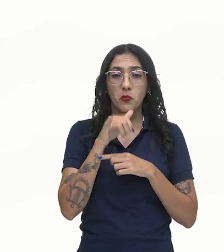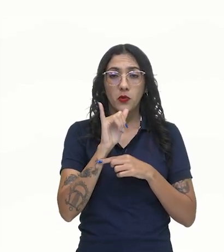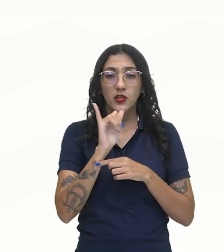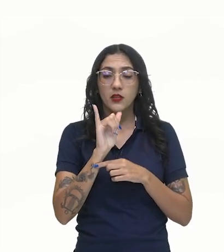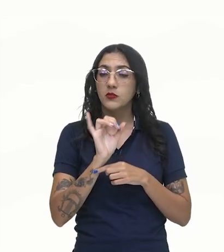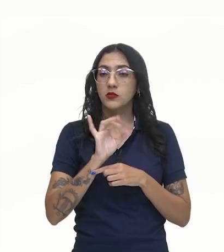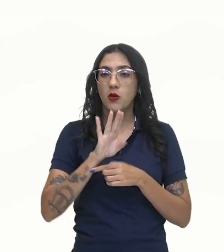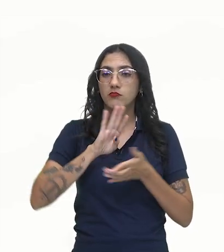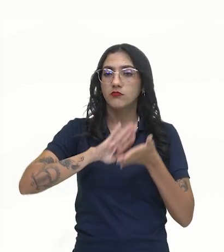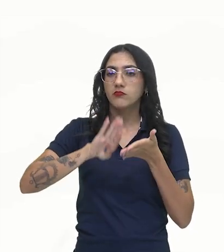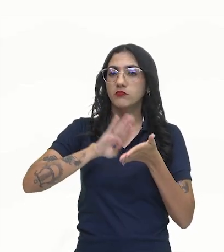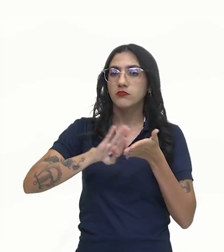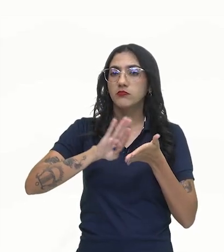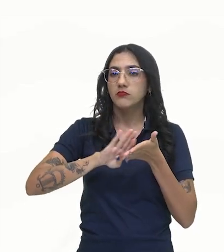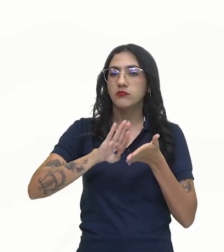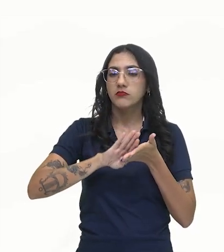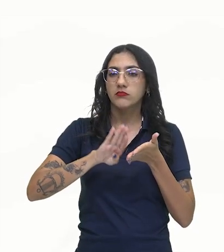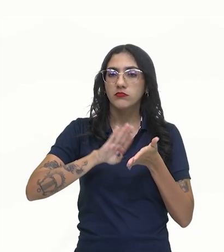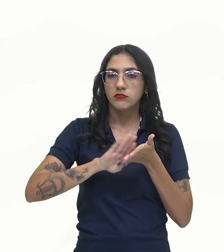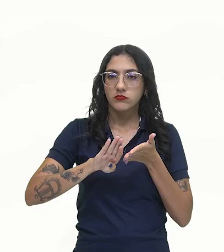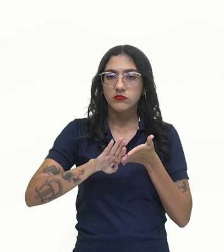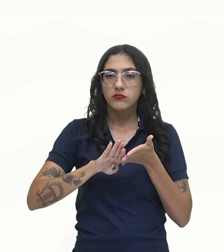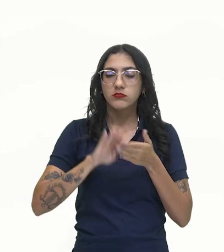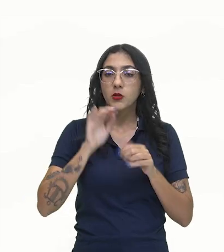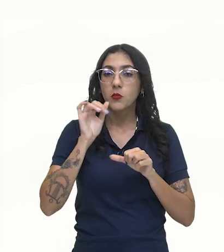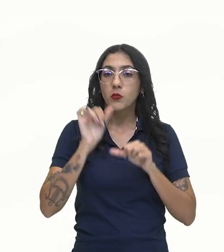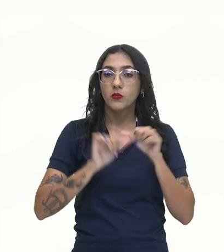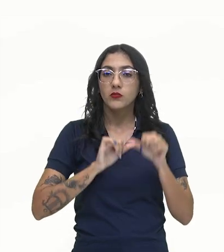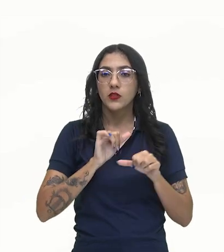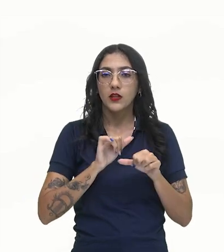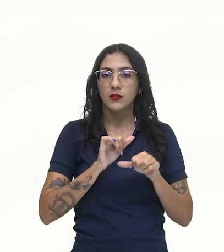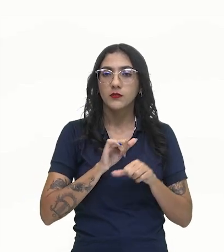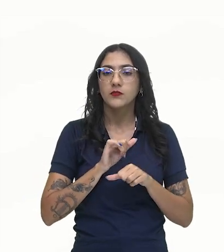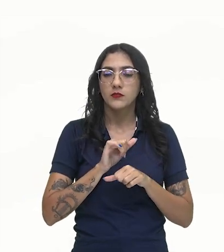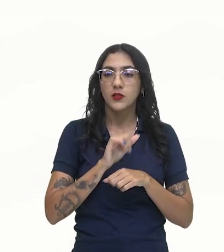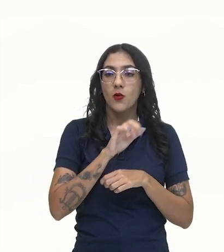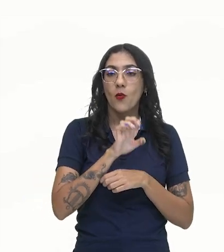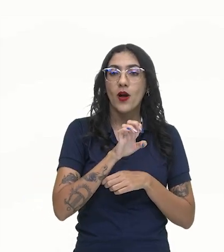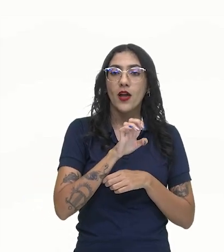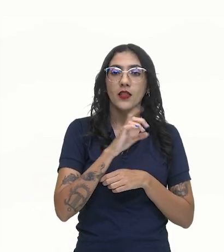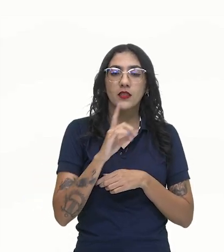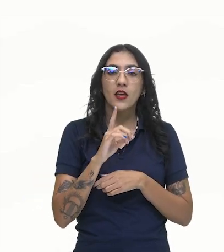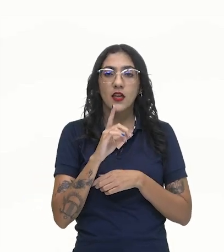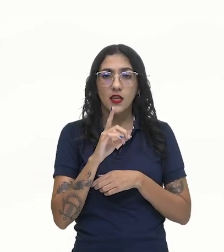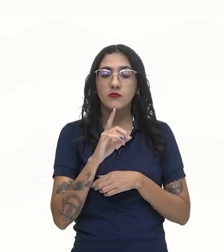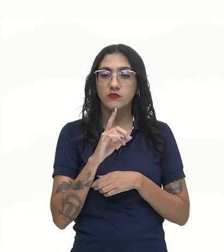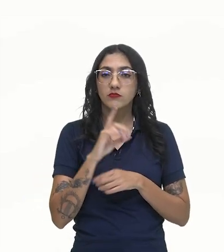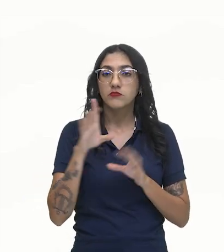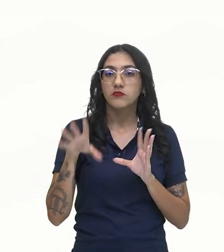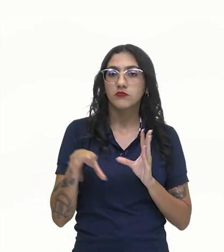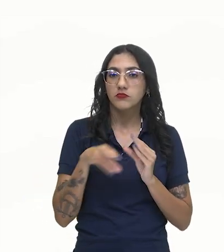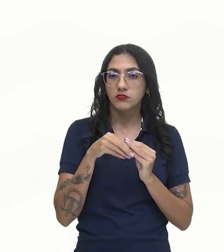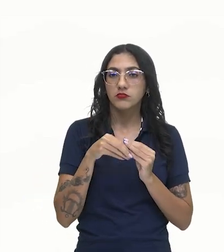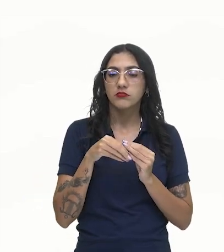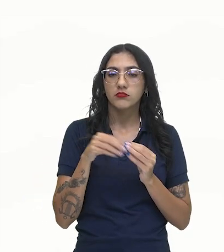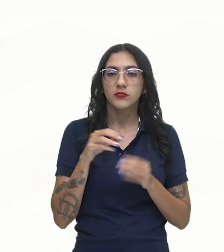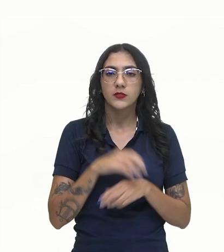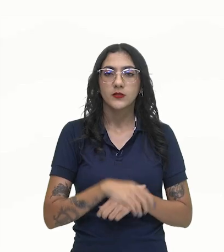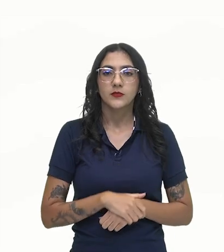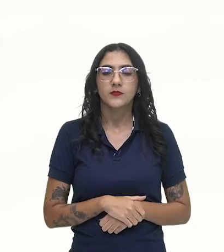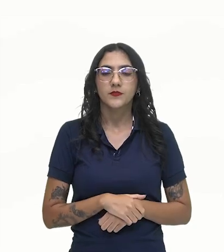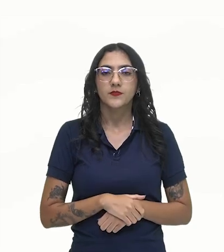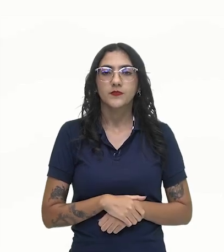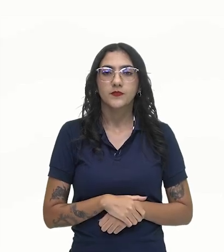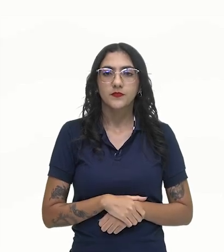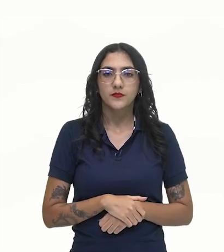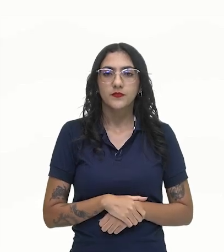é normal. Played. Você basta colocar o ED. Ok? Então, eu falo I